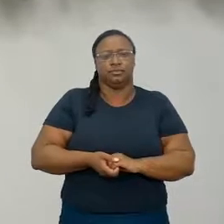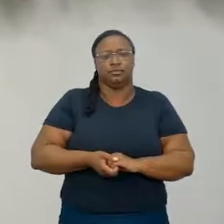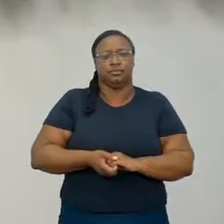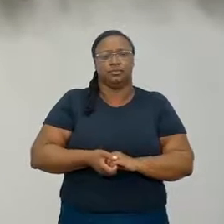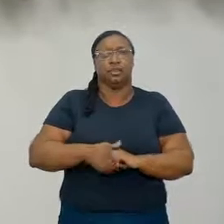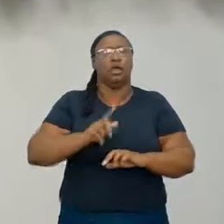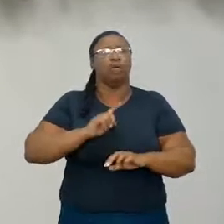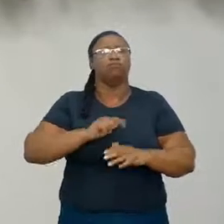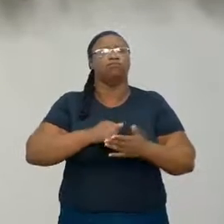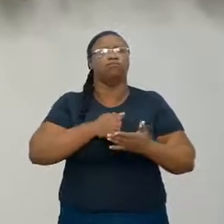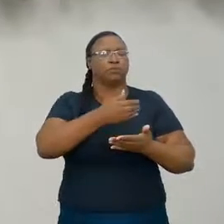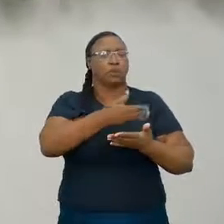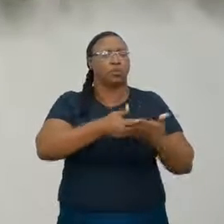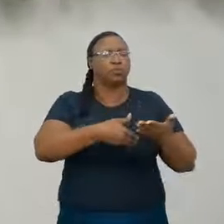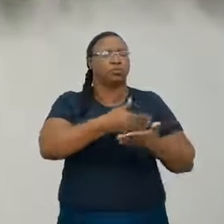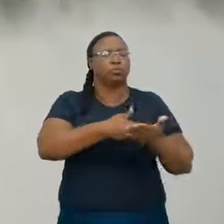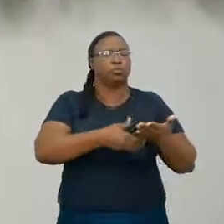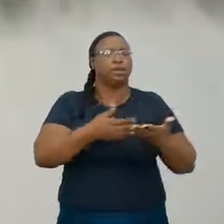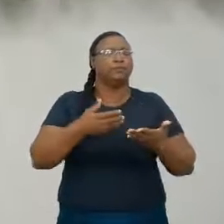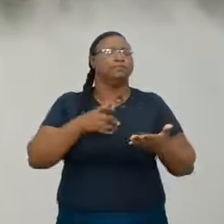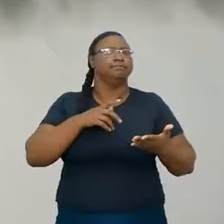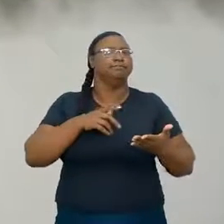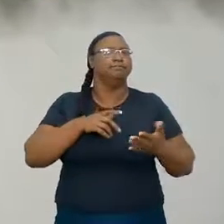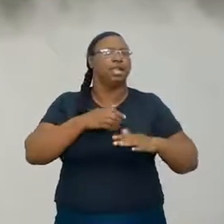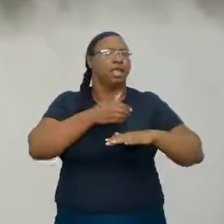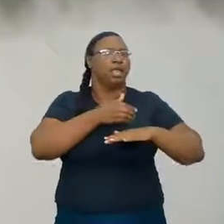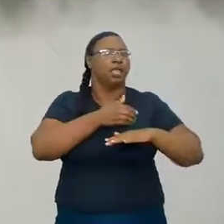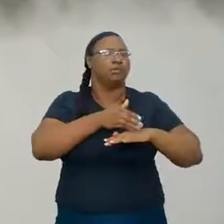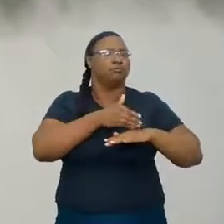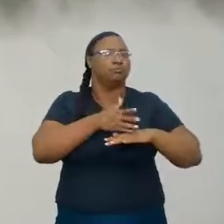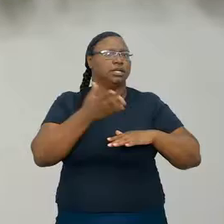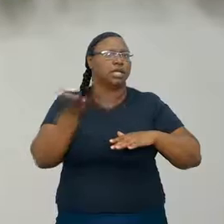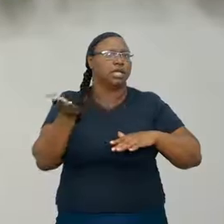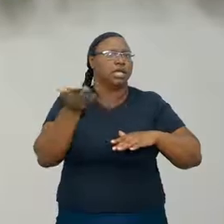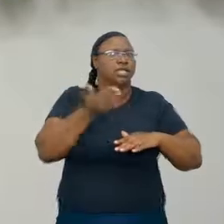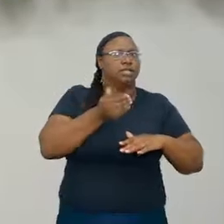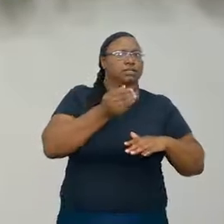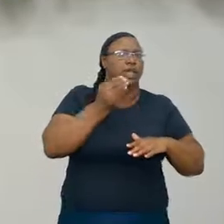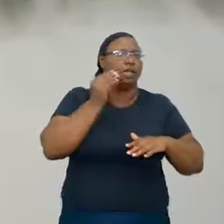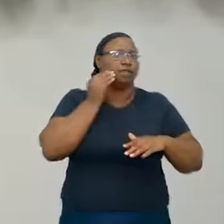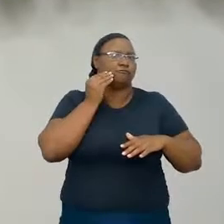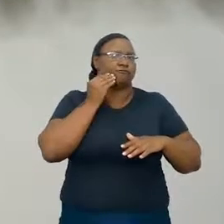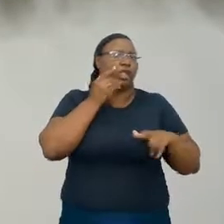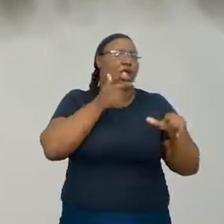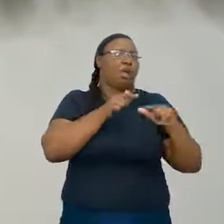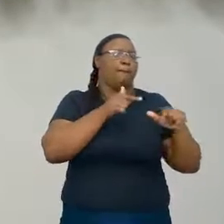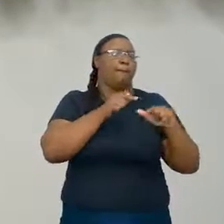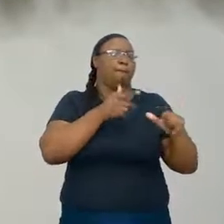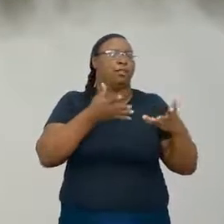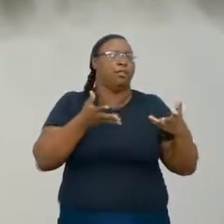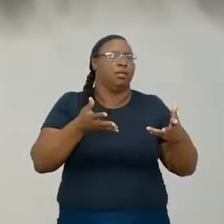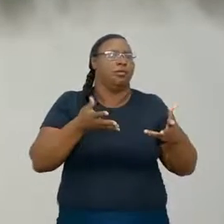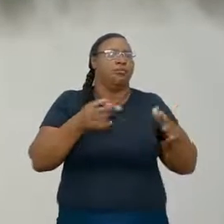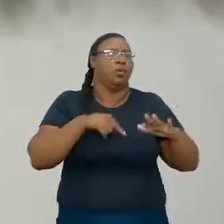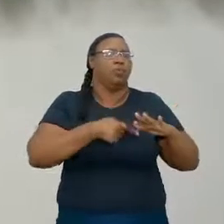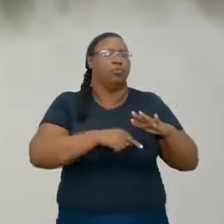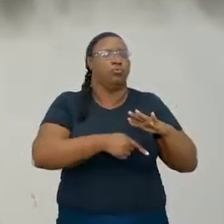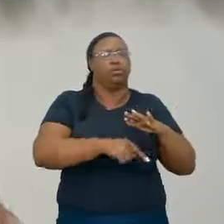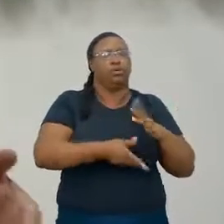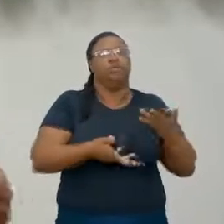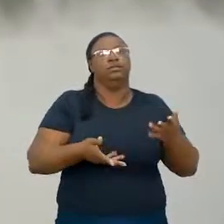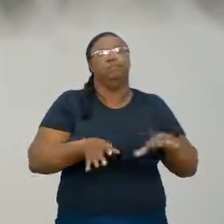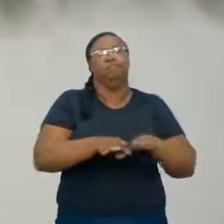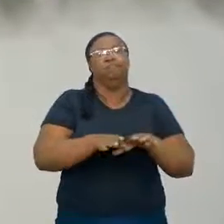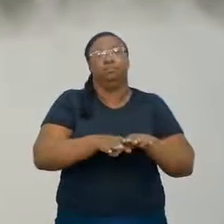norteador e a gente tenta trazer possibilidades de se trabalhar essas atividades, esses aprofundamentos,